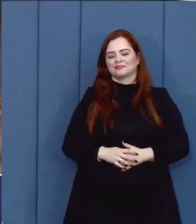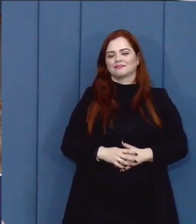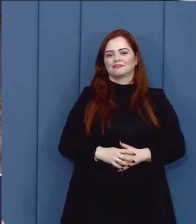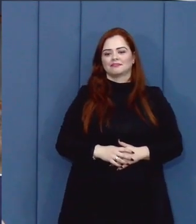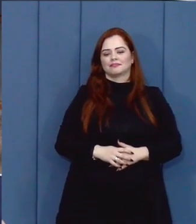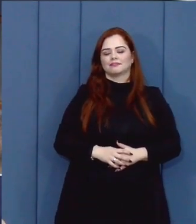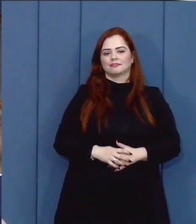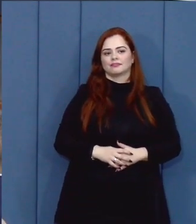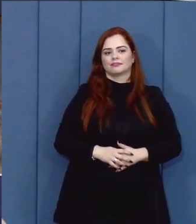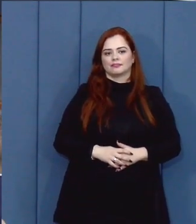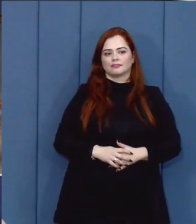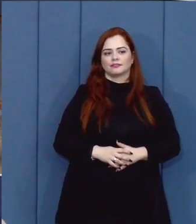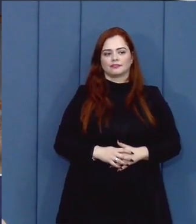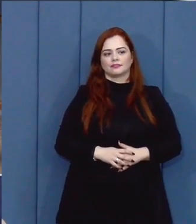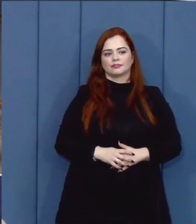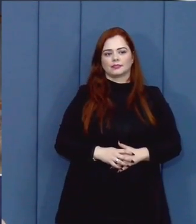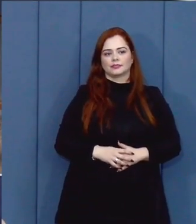visualizar a apresentação.